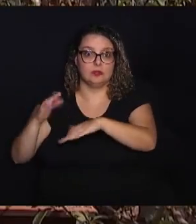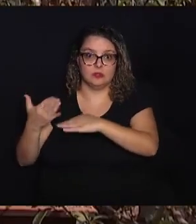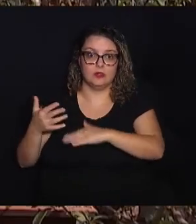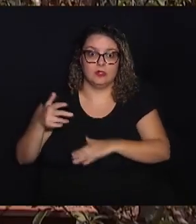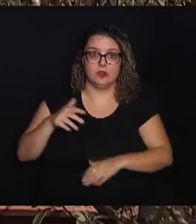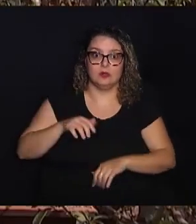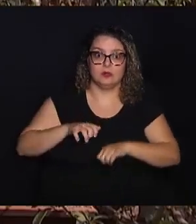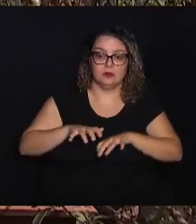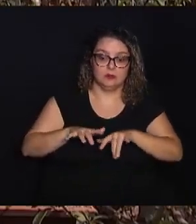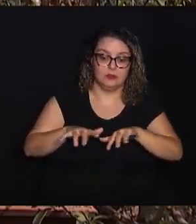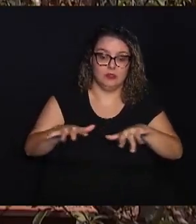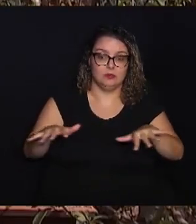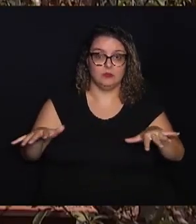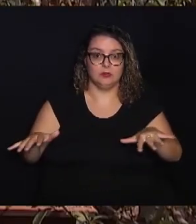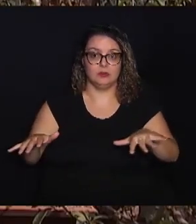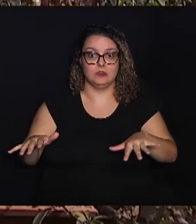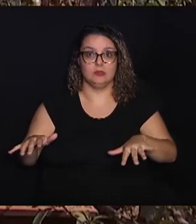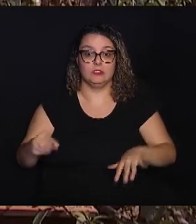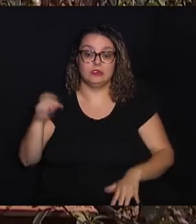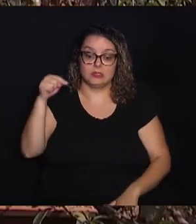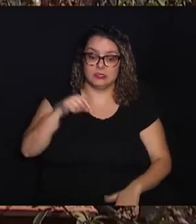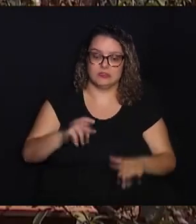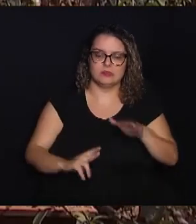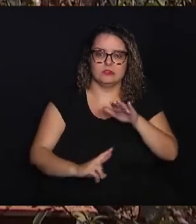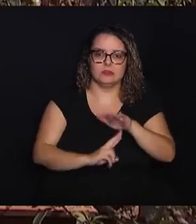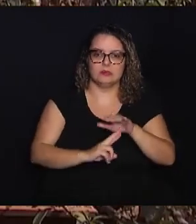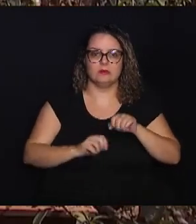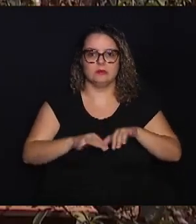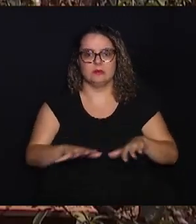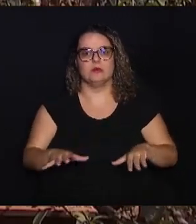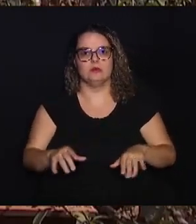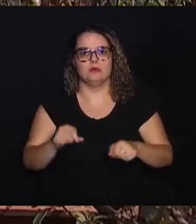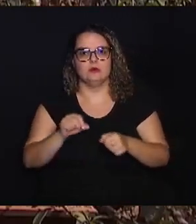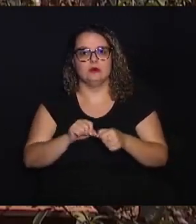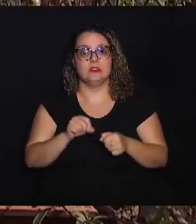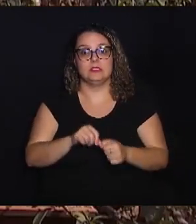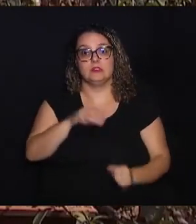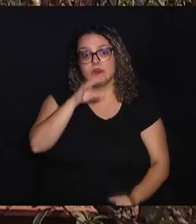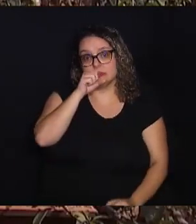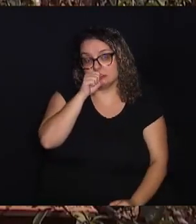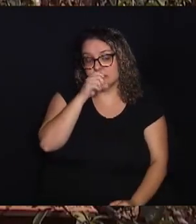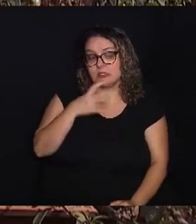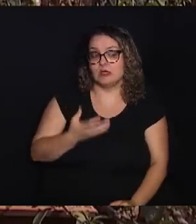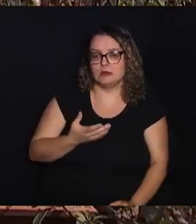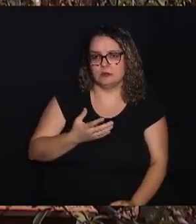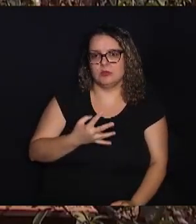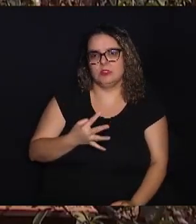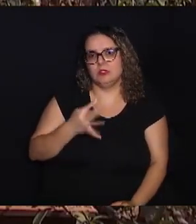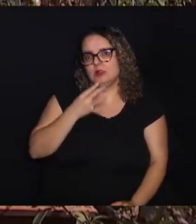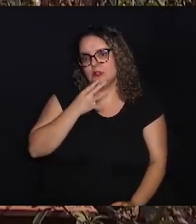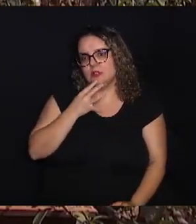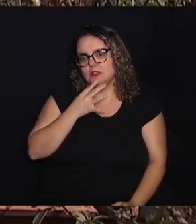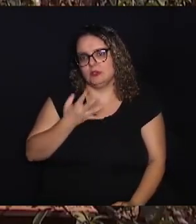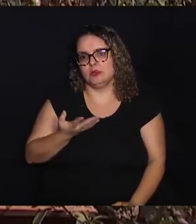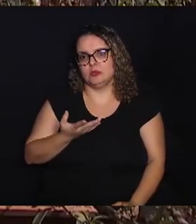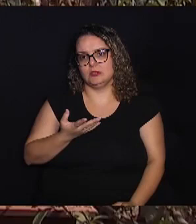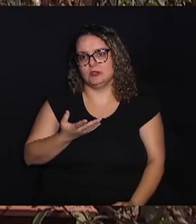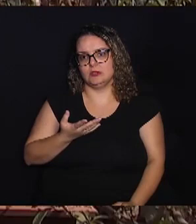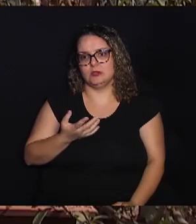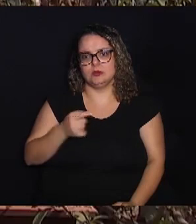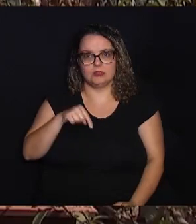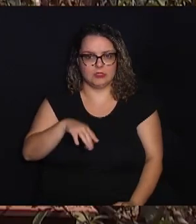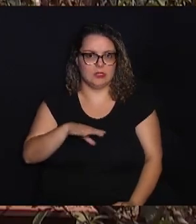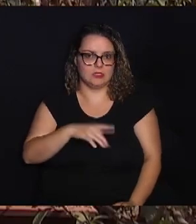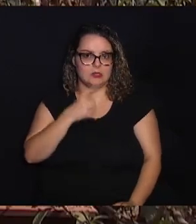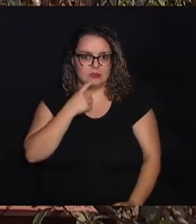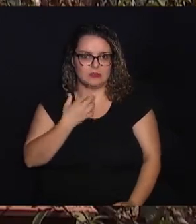essa ampliada. Dessa feira, eu comecei a fazer uma feira de sábado, que era conhecida em Campinas